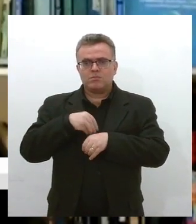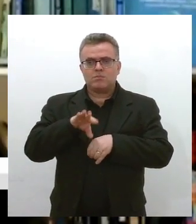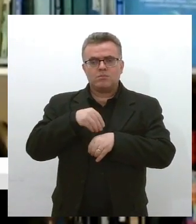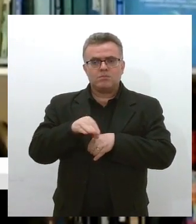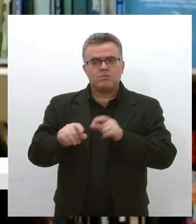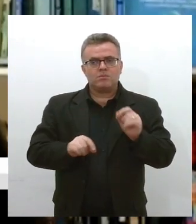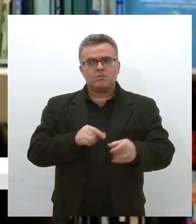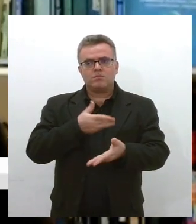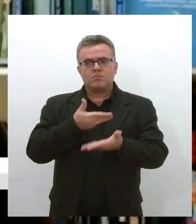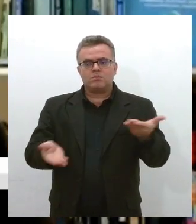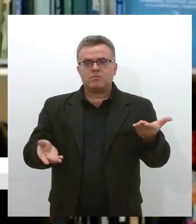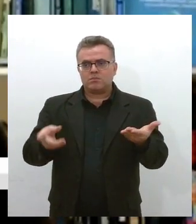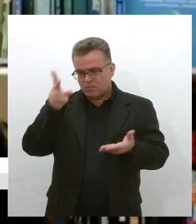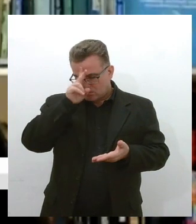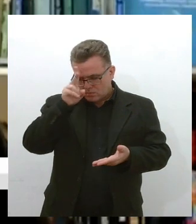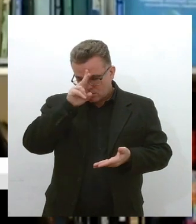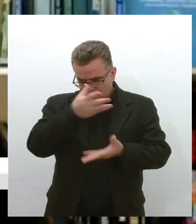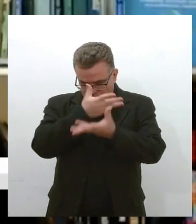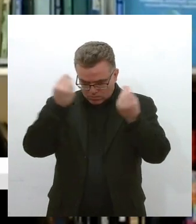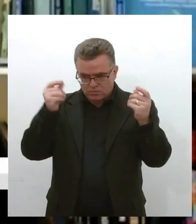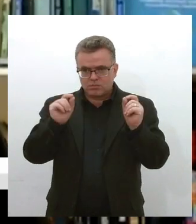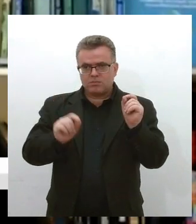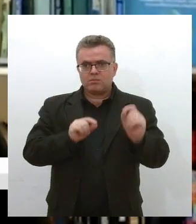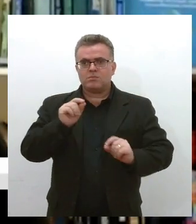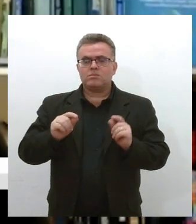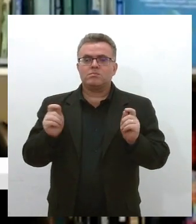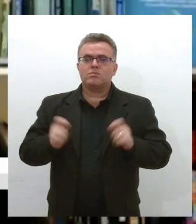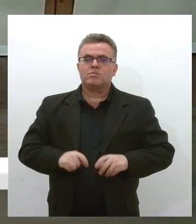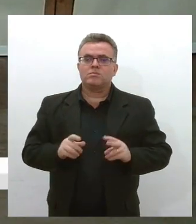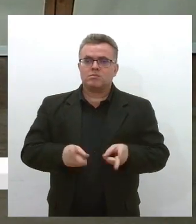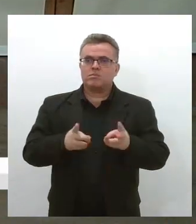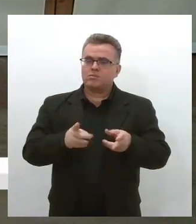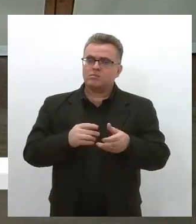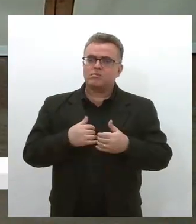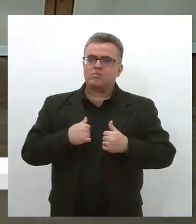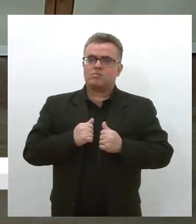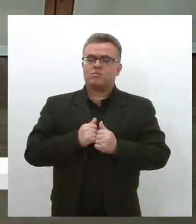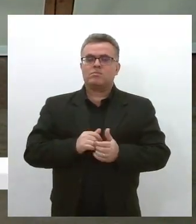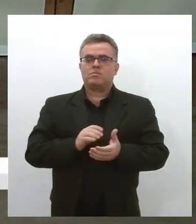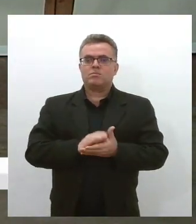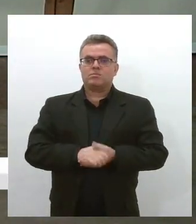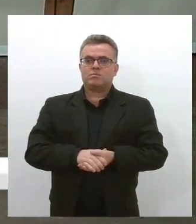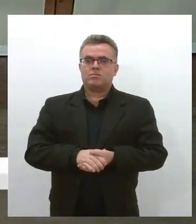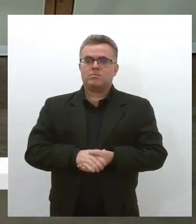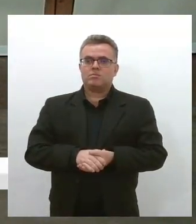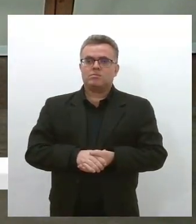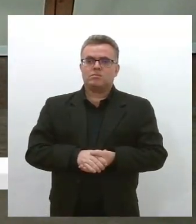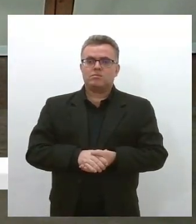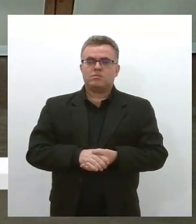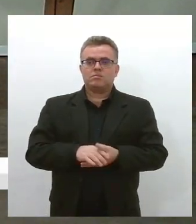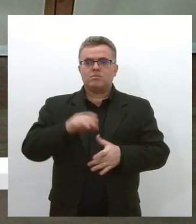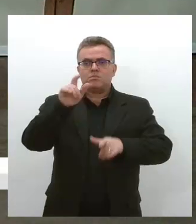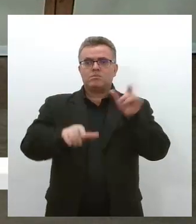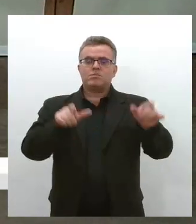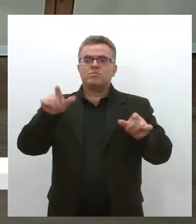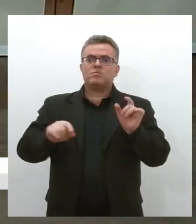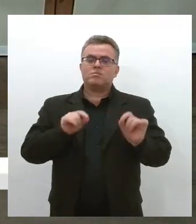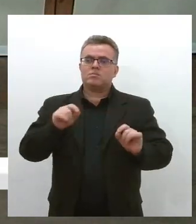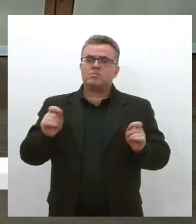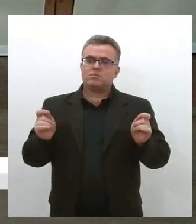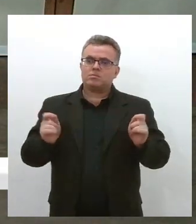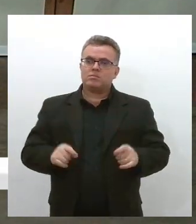naquela memória, isso também traz malefício, sabe? Sim. Para pessoas que demoram